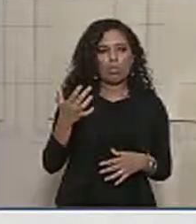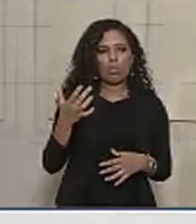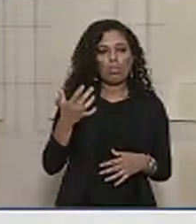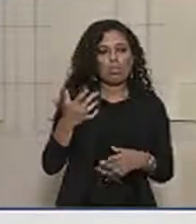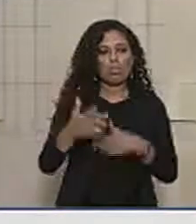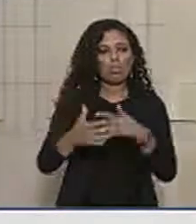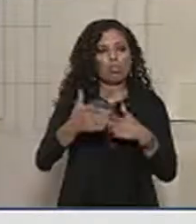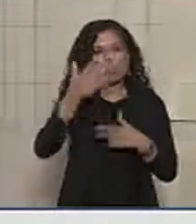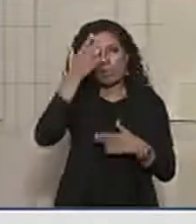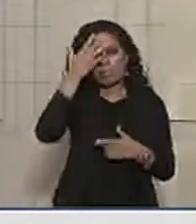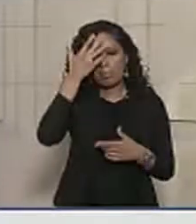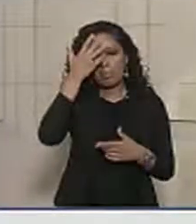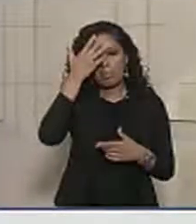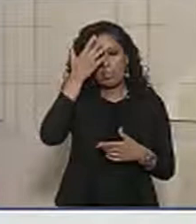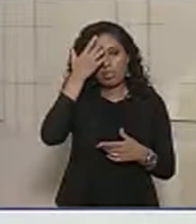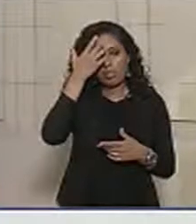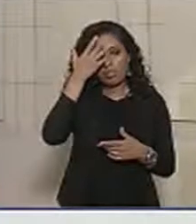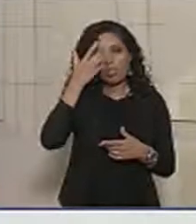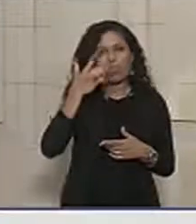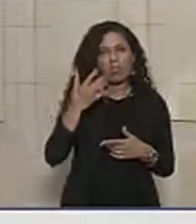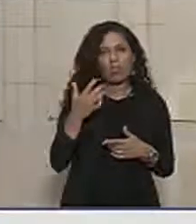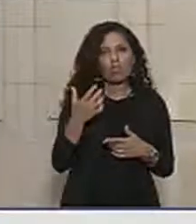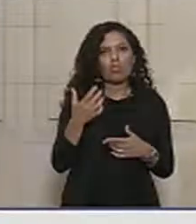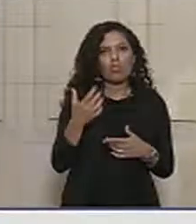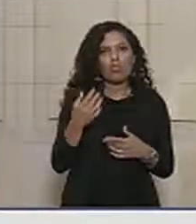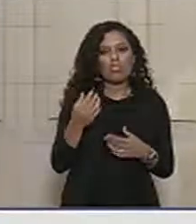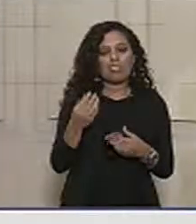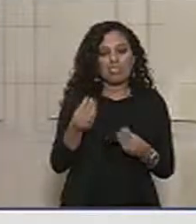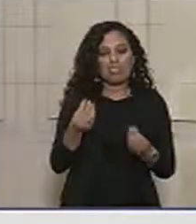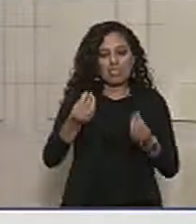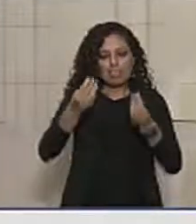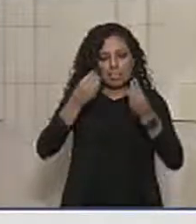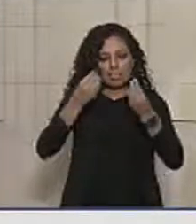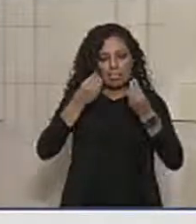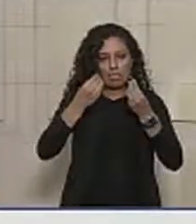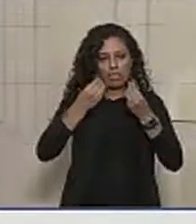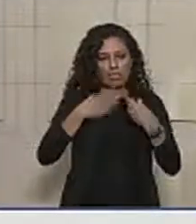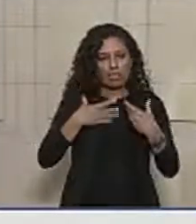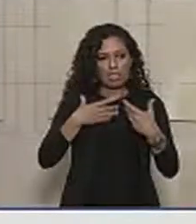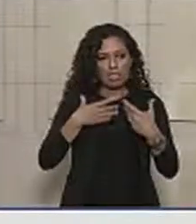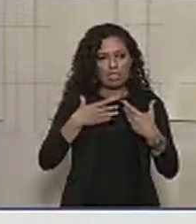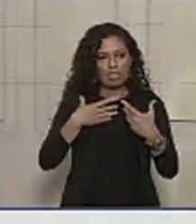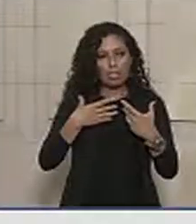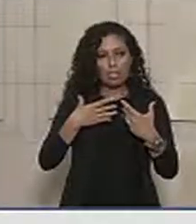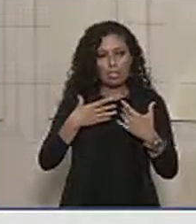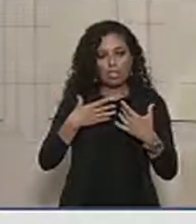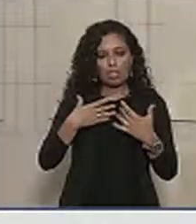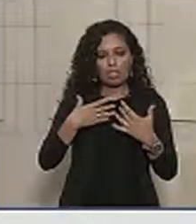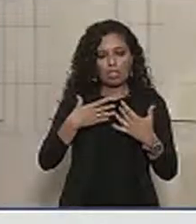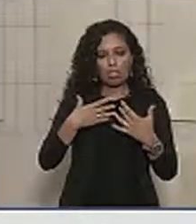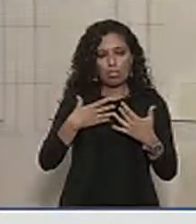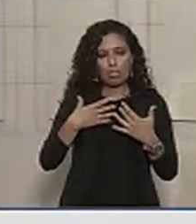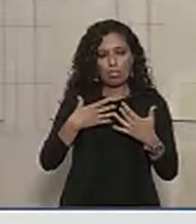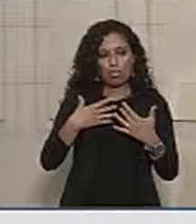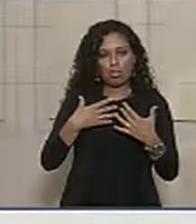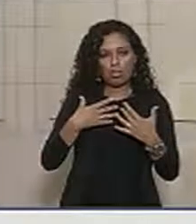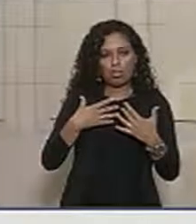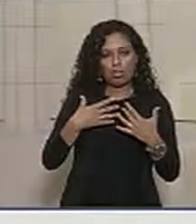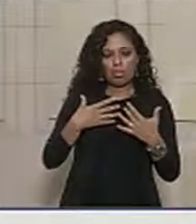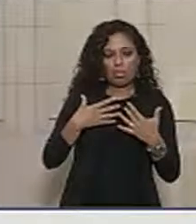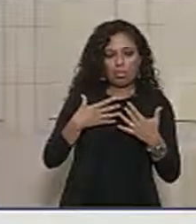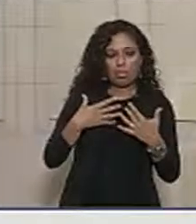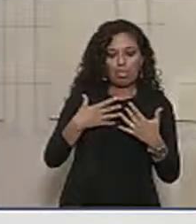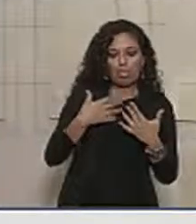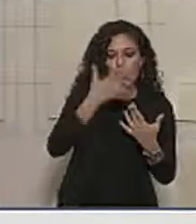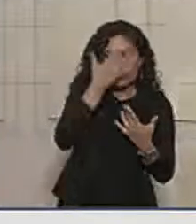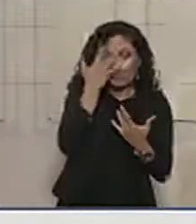dizem que realmente essa doença traz um transtorno caracterizado por comprometimento da intenção